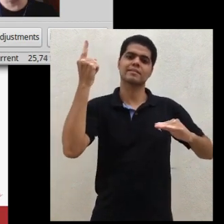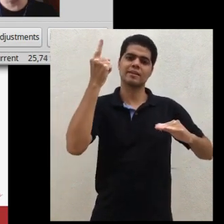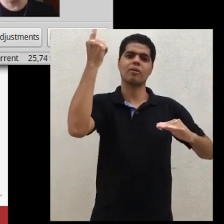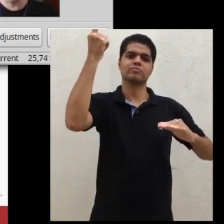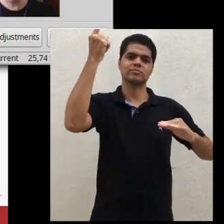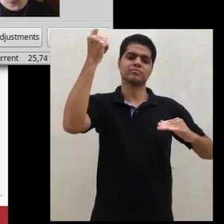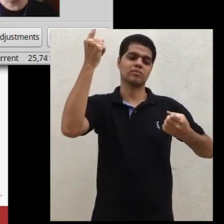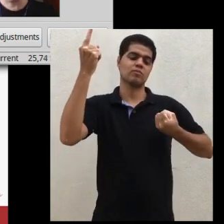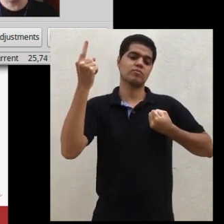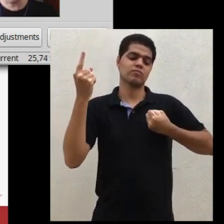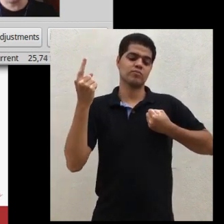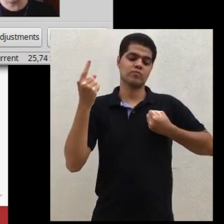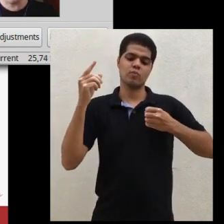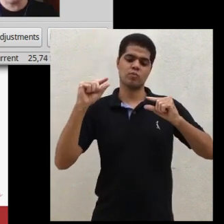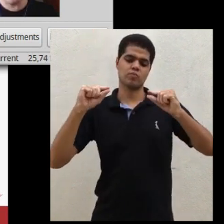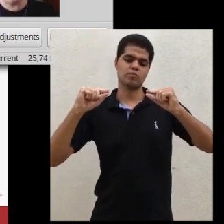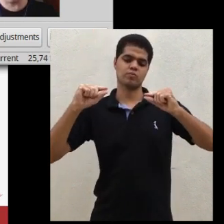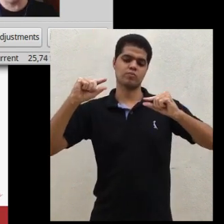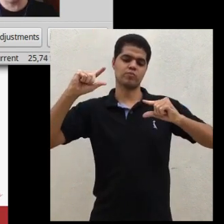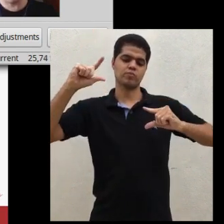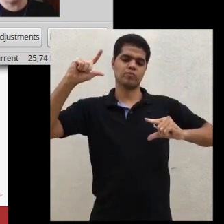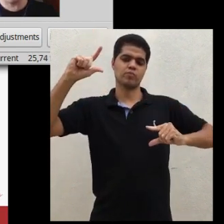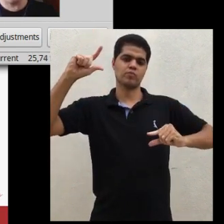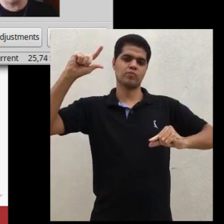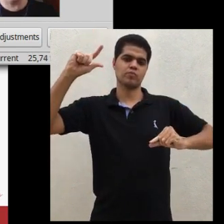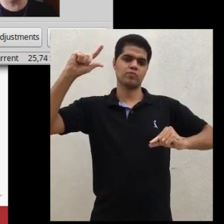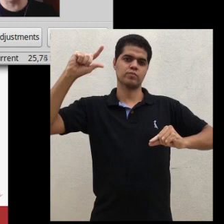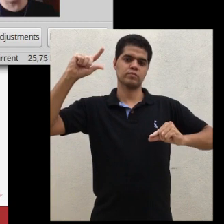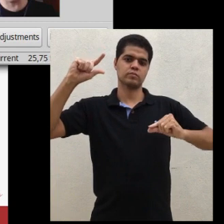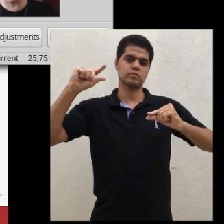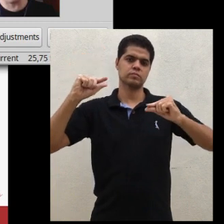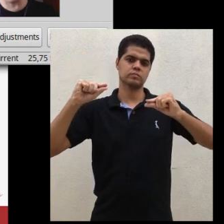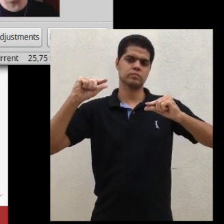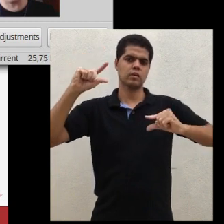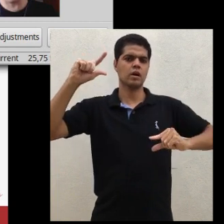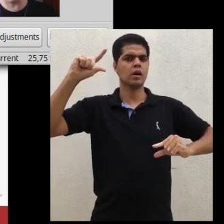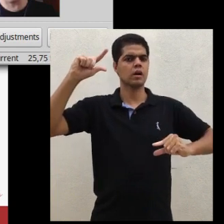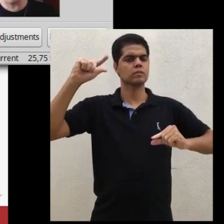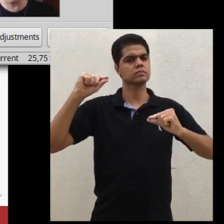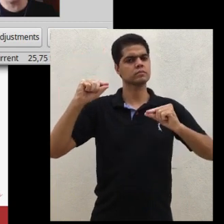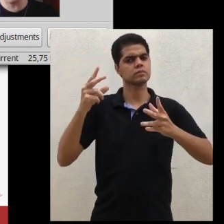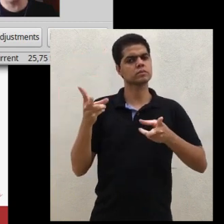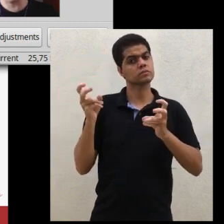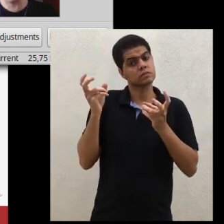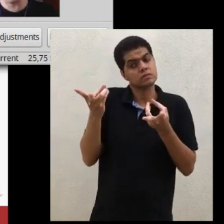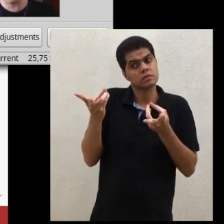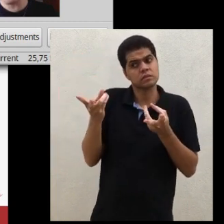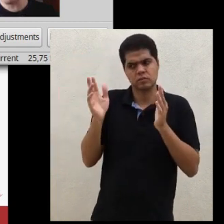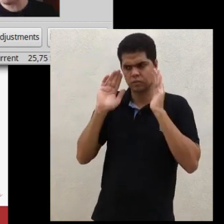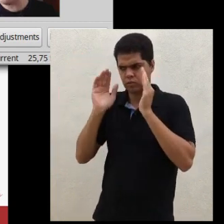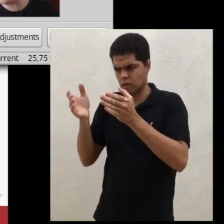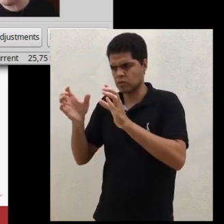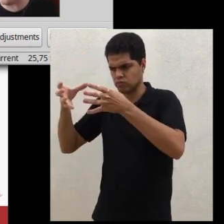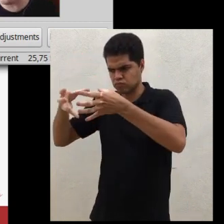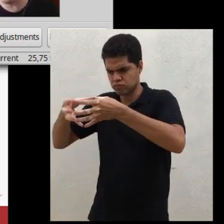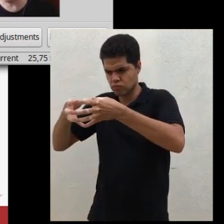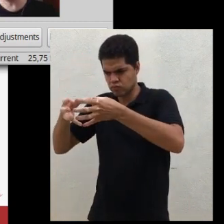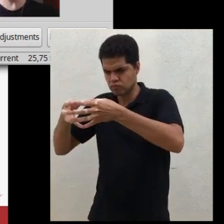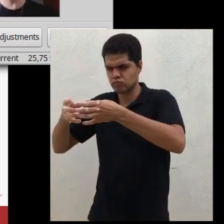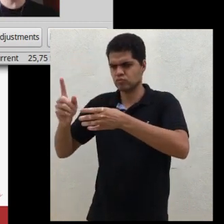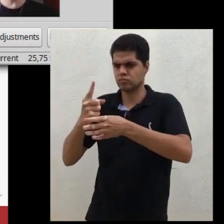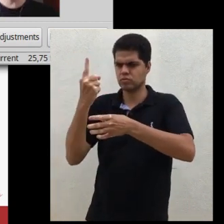cima, a pessoa é considerada alta. Então aqui, ou você está nesse conjunto de pessoas baixas, ou você está no conjunto de pessoa